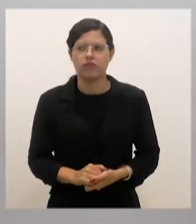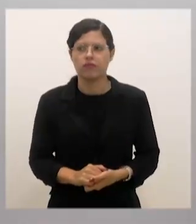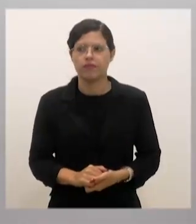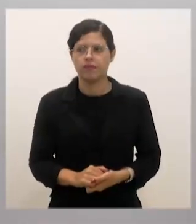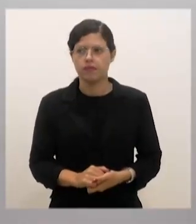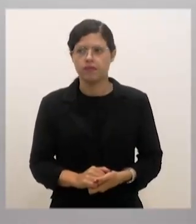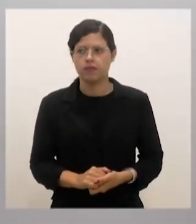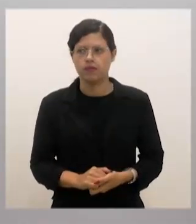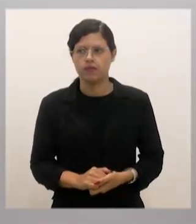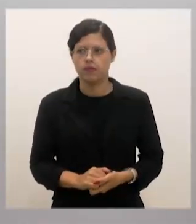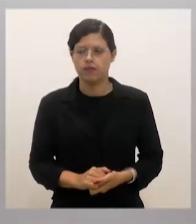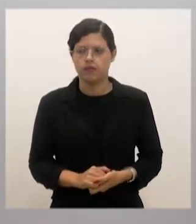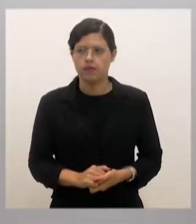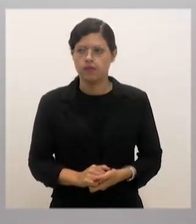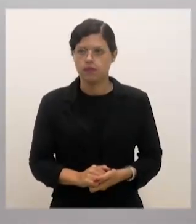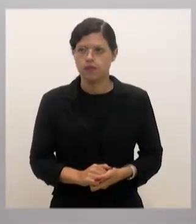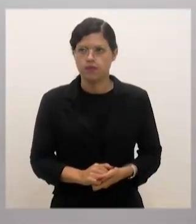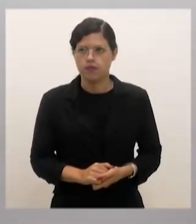Quanto...